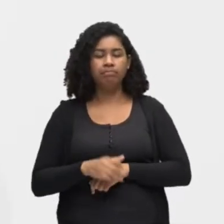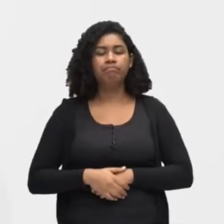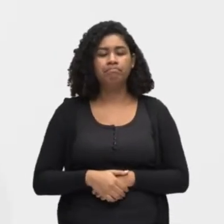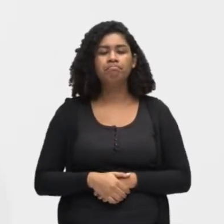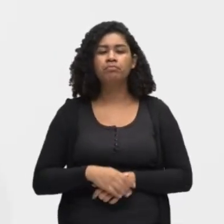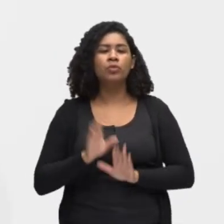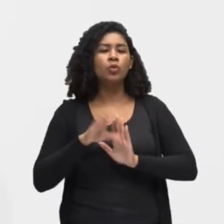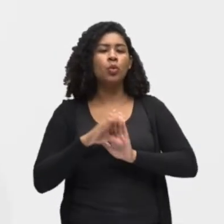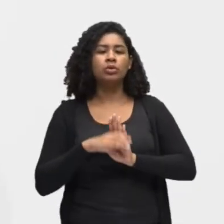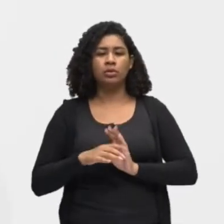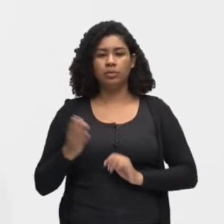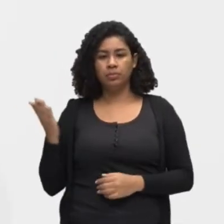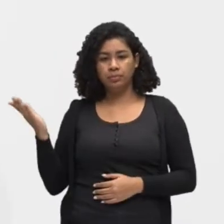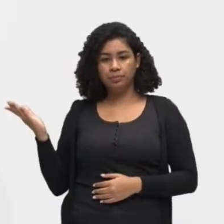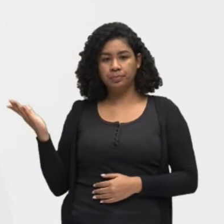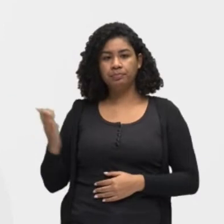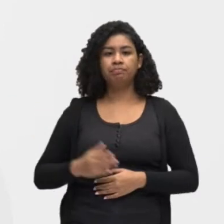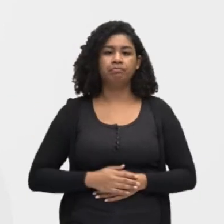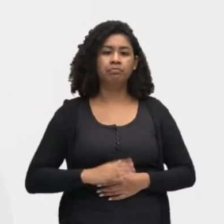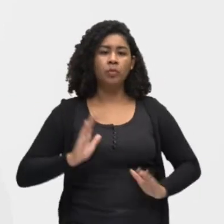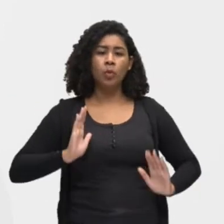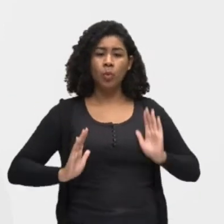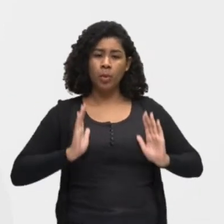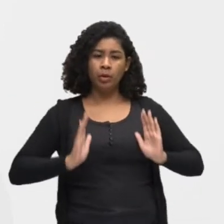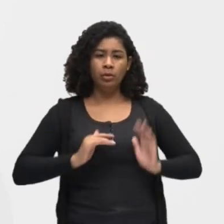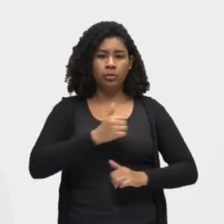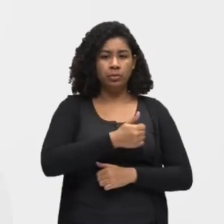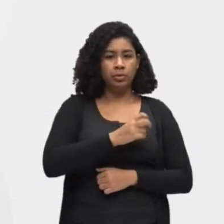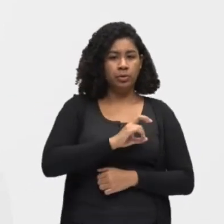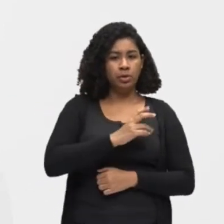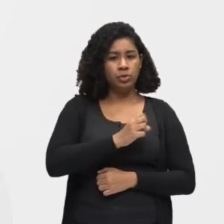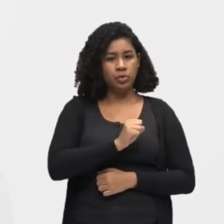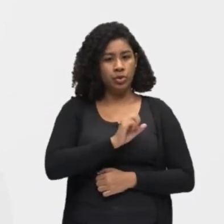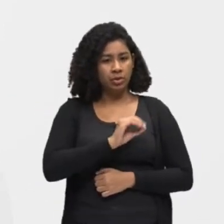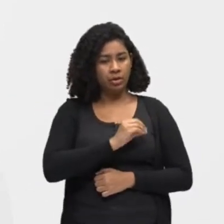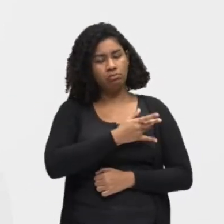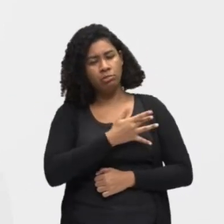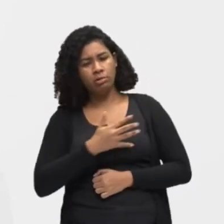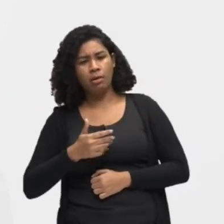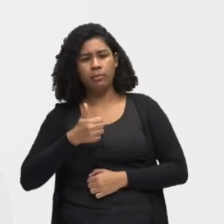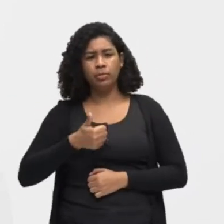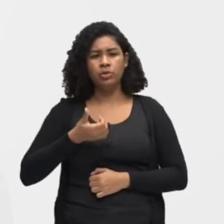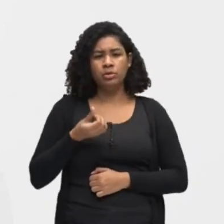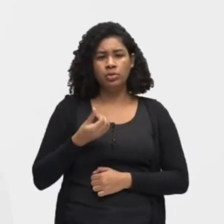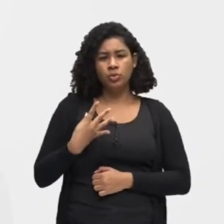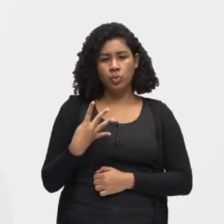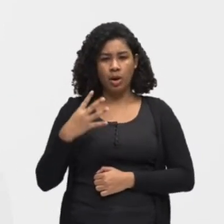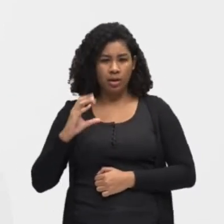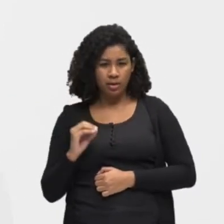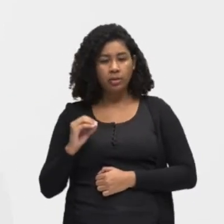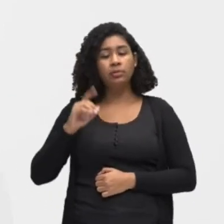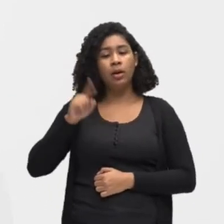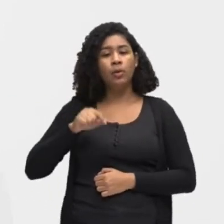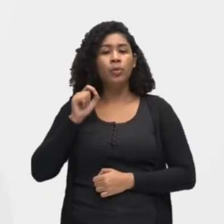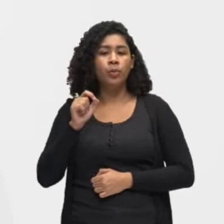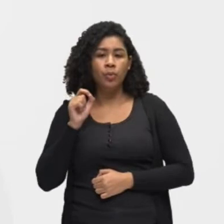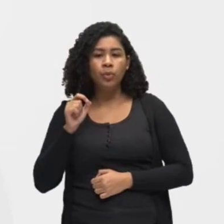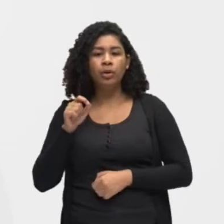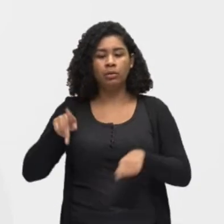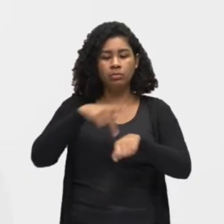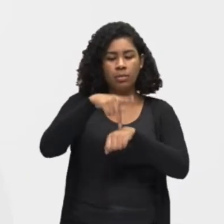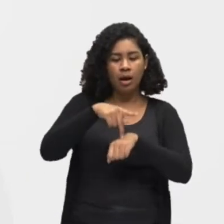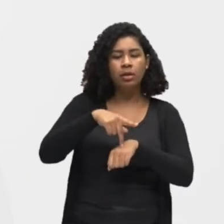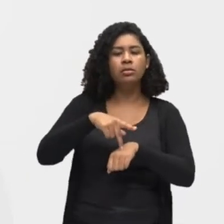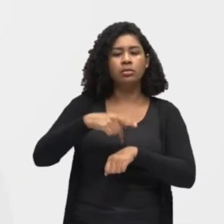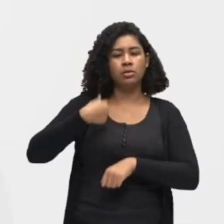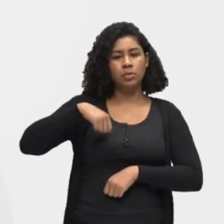que ocorreu entre 1580 e 1640, foi a unificação das coroas espanhola e